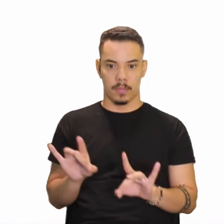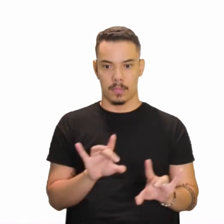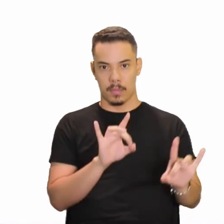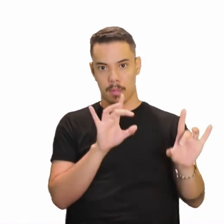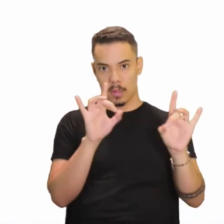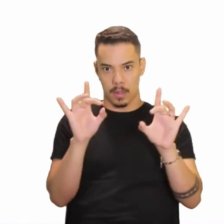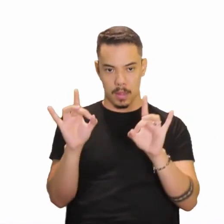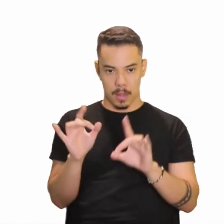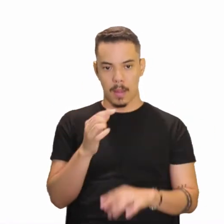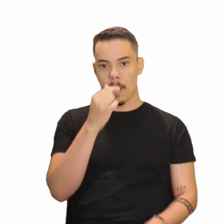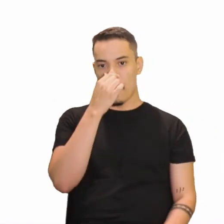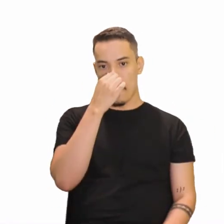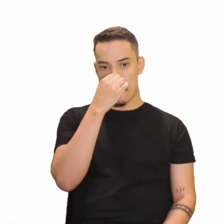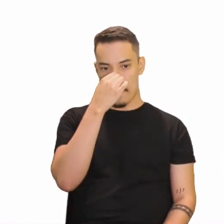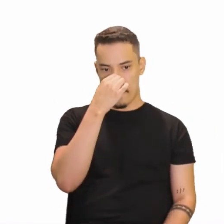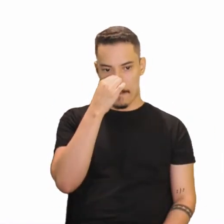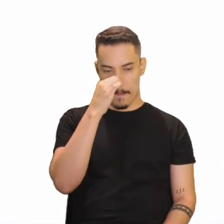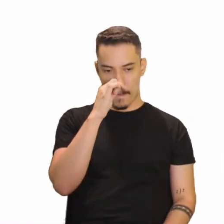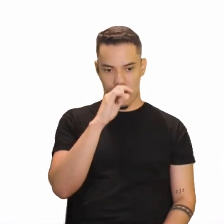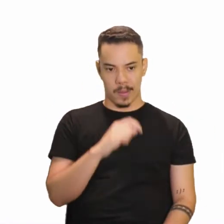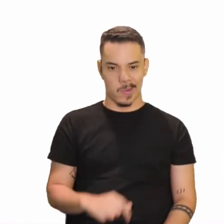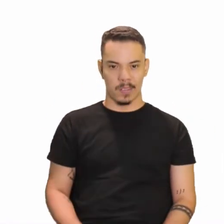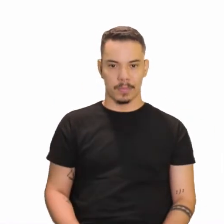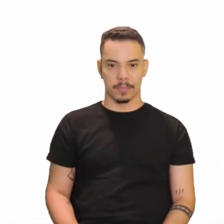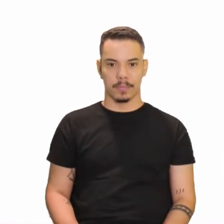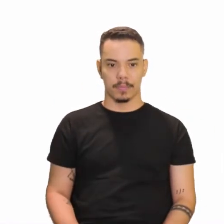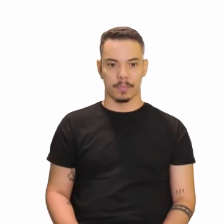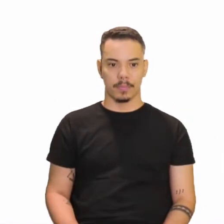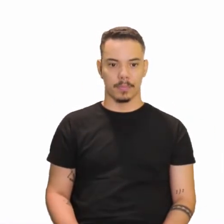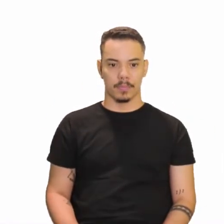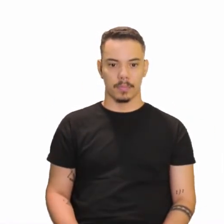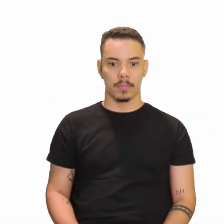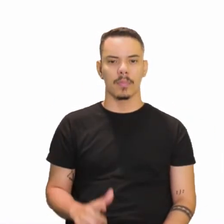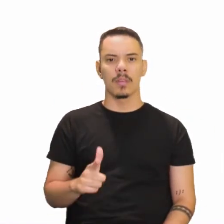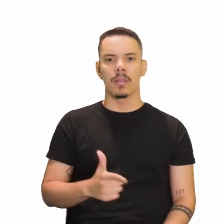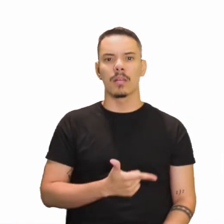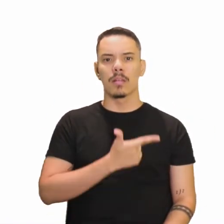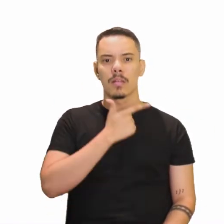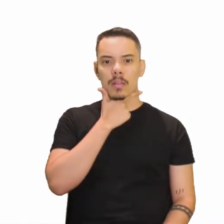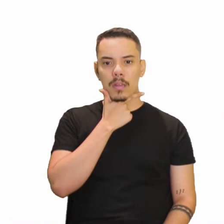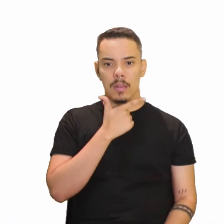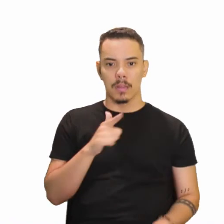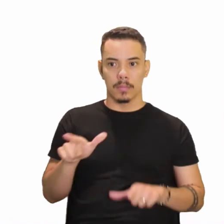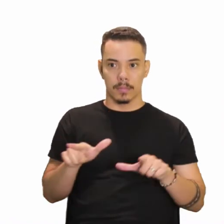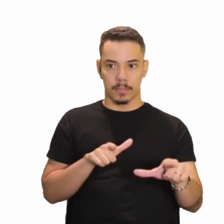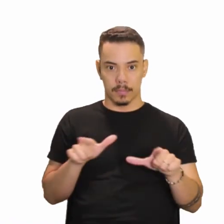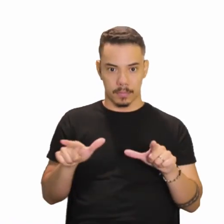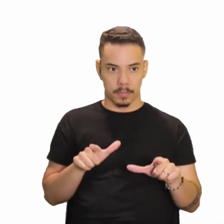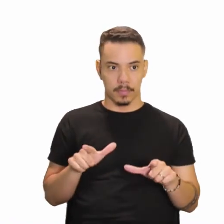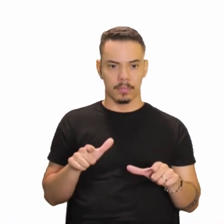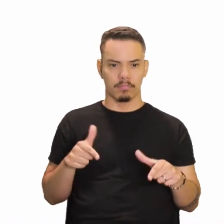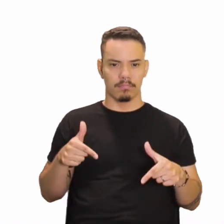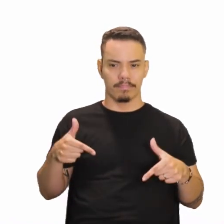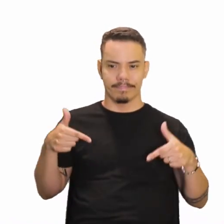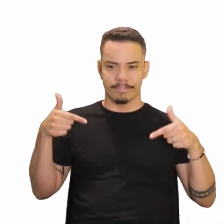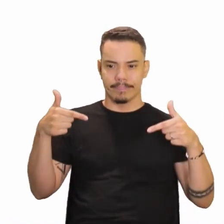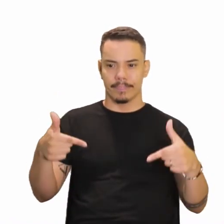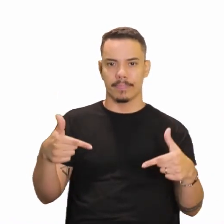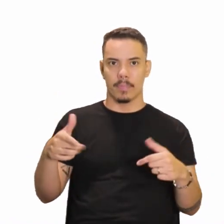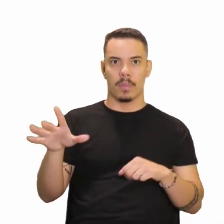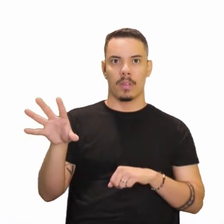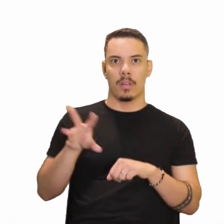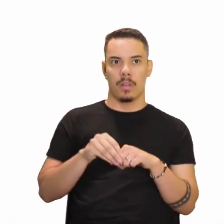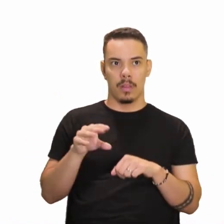real vejam bem aqui ó mais a vaga de emprego exige o conhecimento